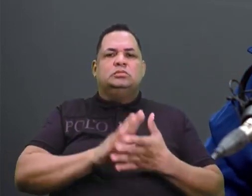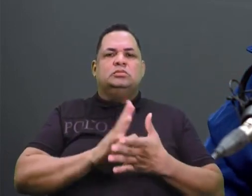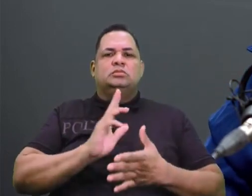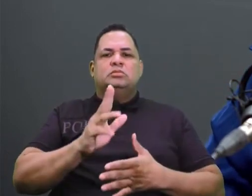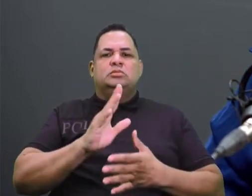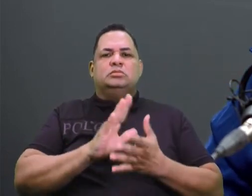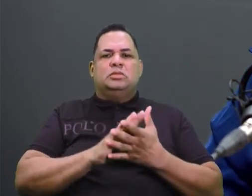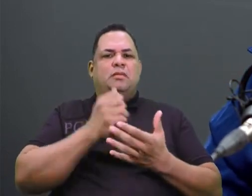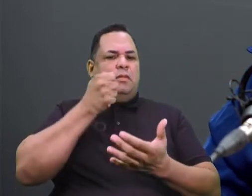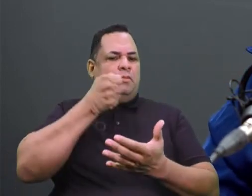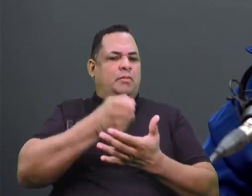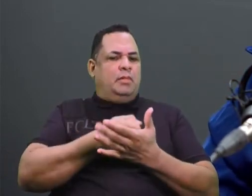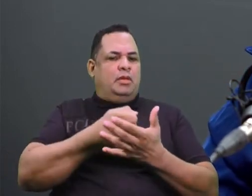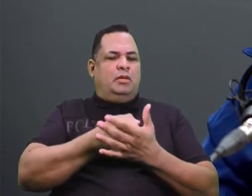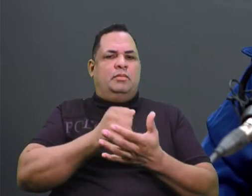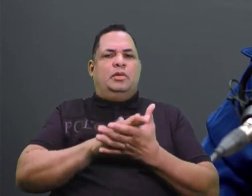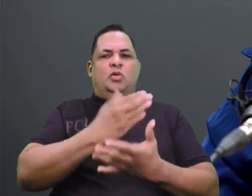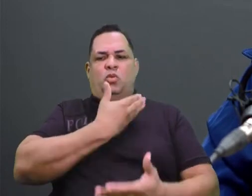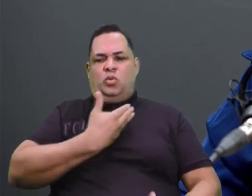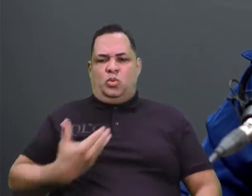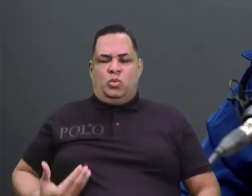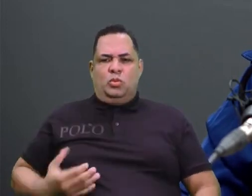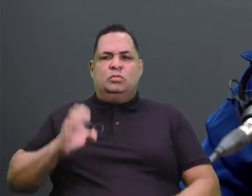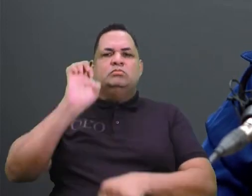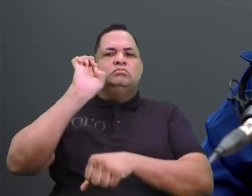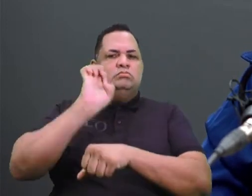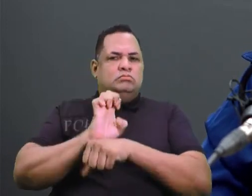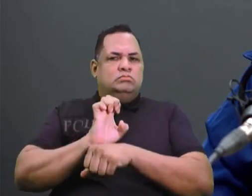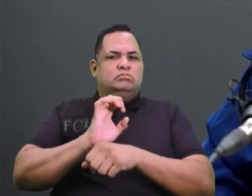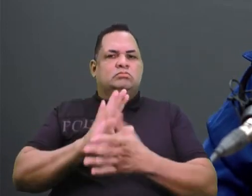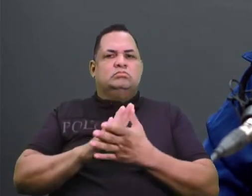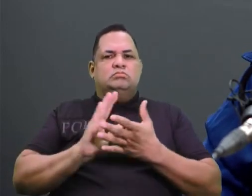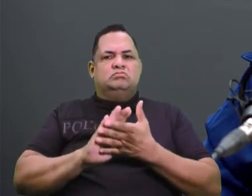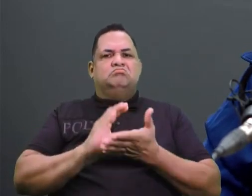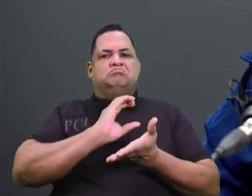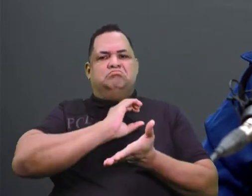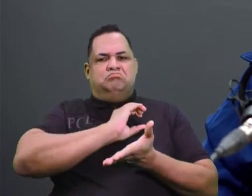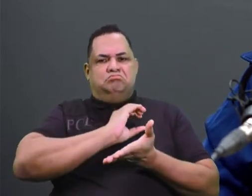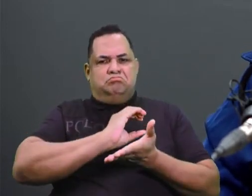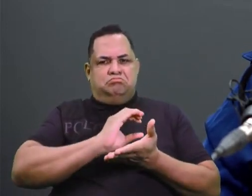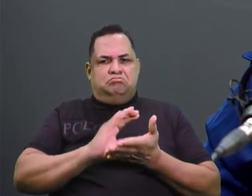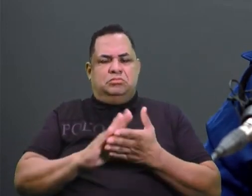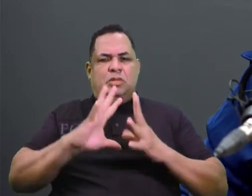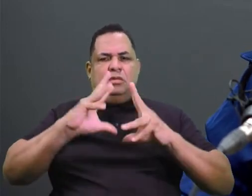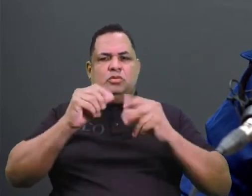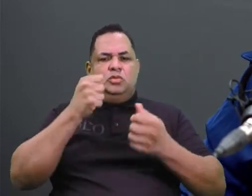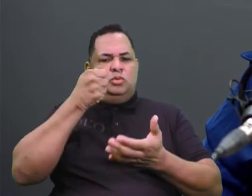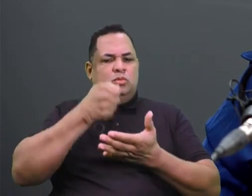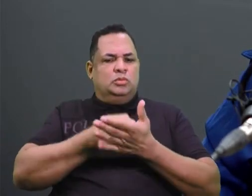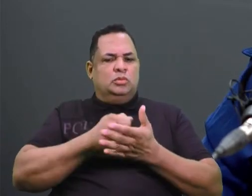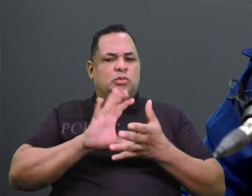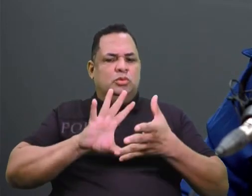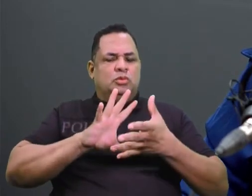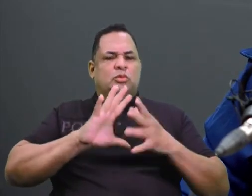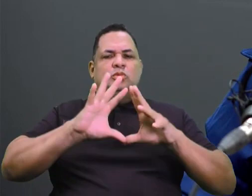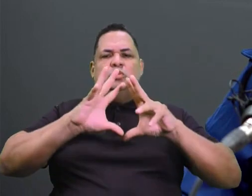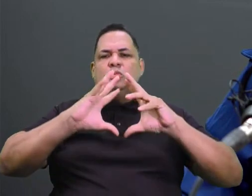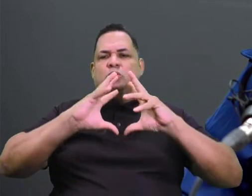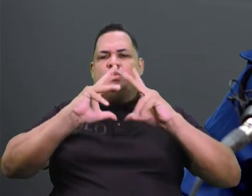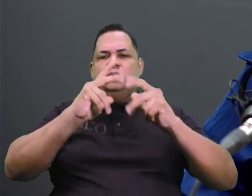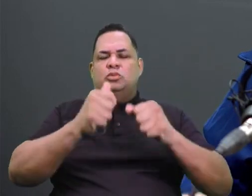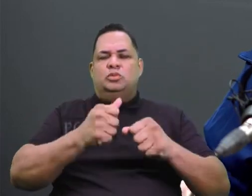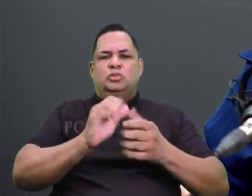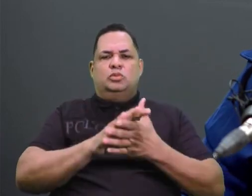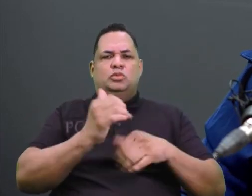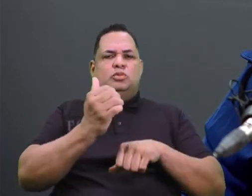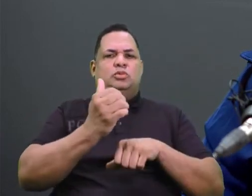bancada pelo Estado. Legal. Tá? Sempre o Estado investiu em todos os profissionais das áreas. Na área da